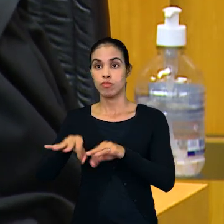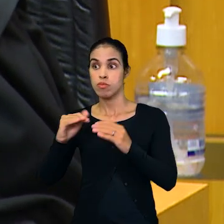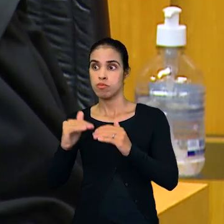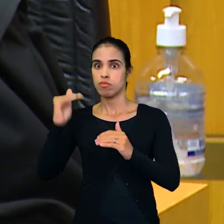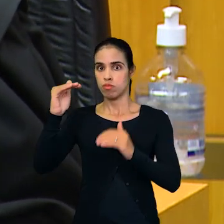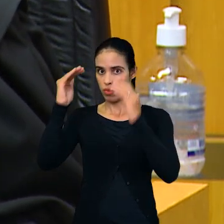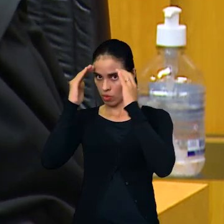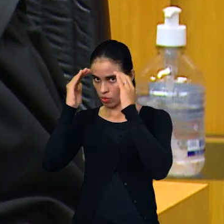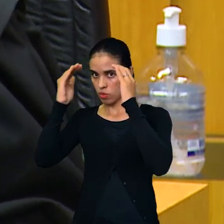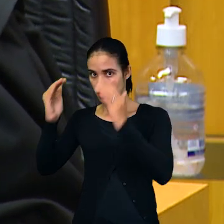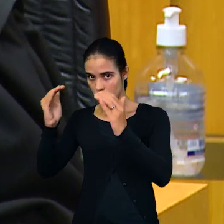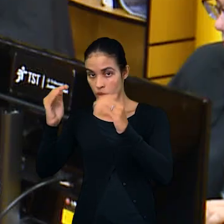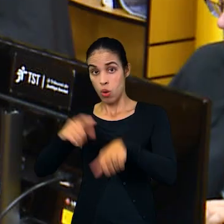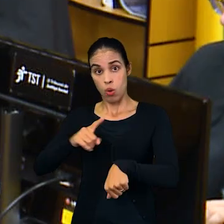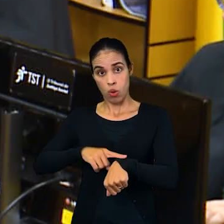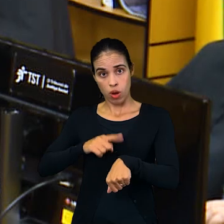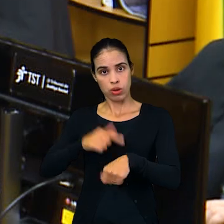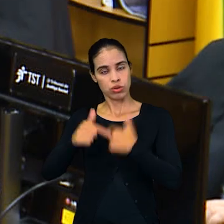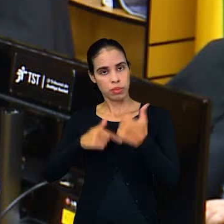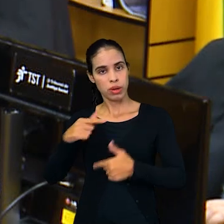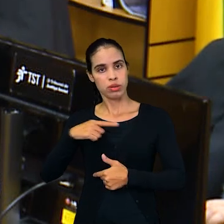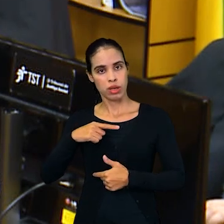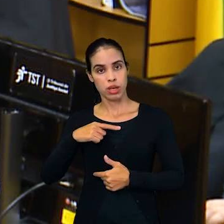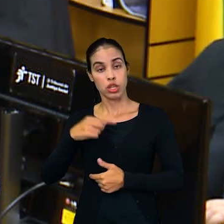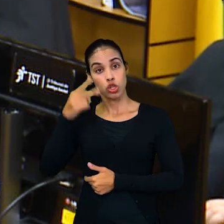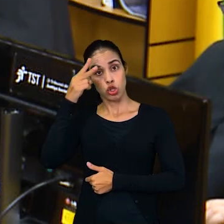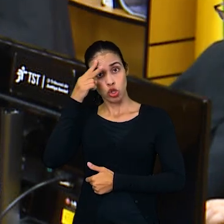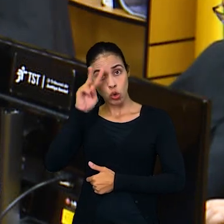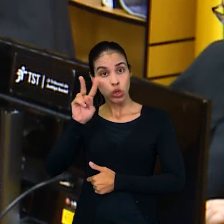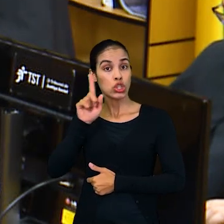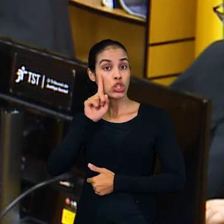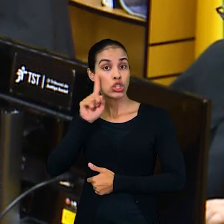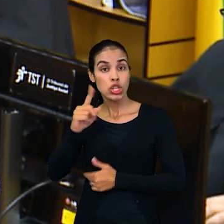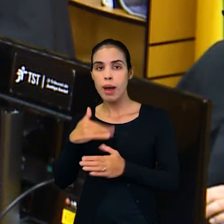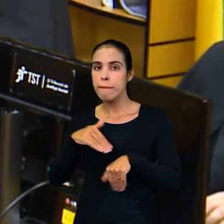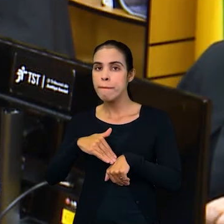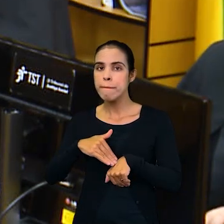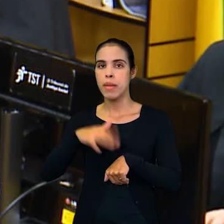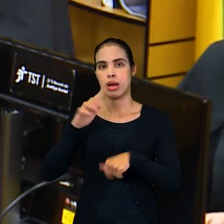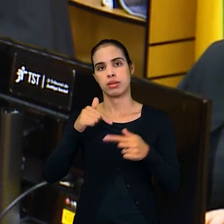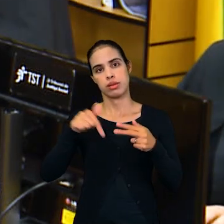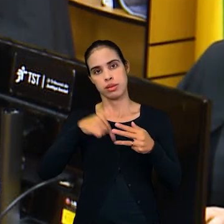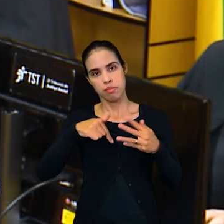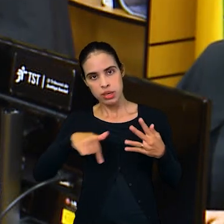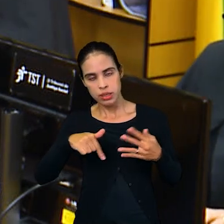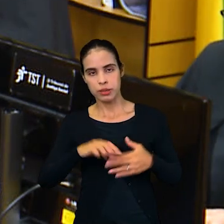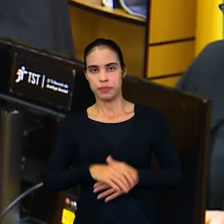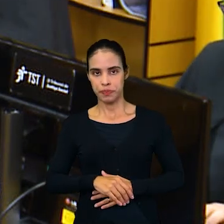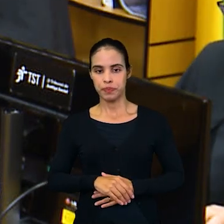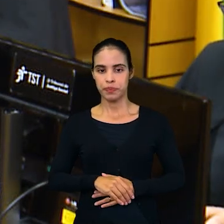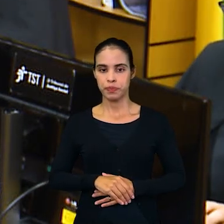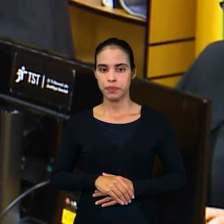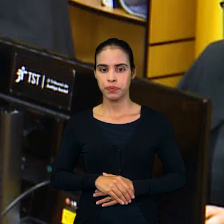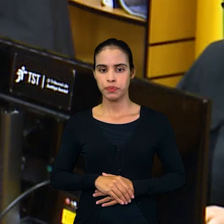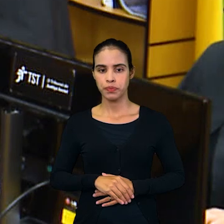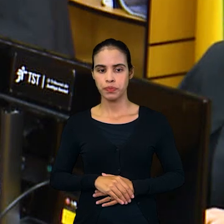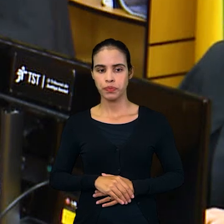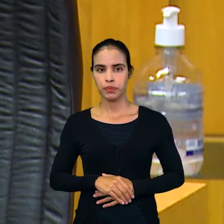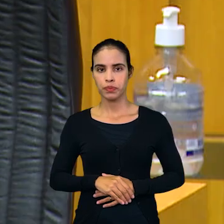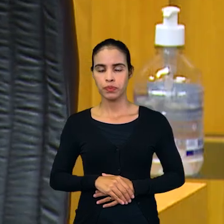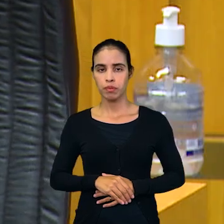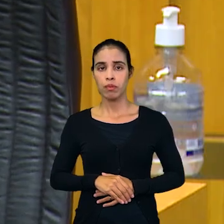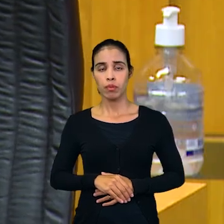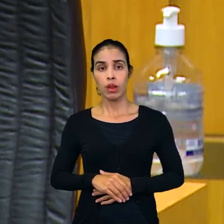contínua, subordinada e onerosa, em mais de 2 dias por semana e sem geração de lucro para a parte